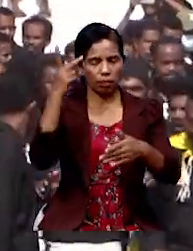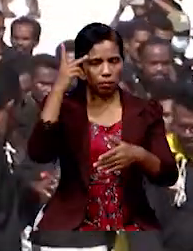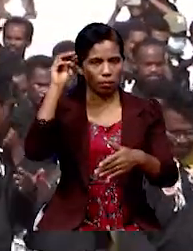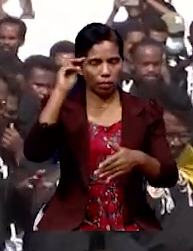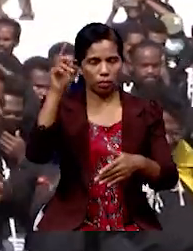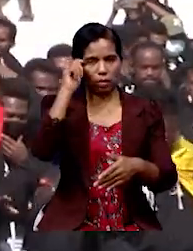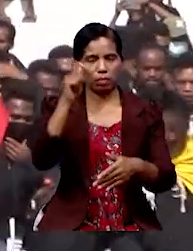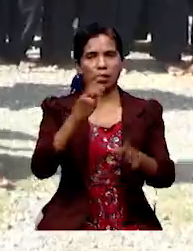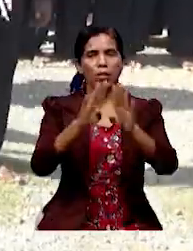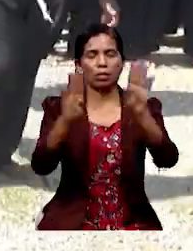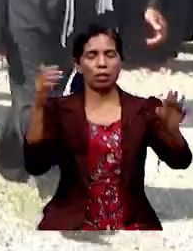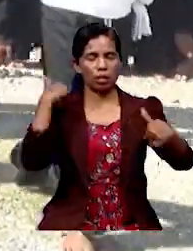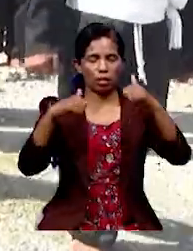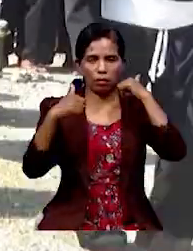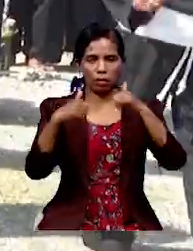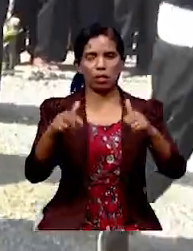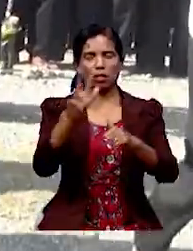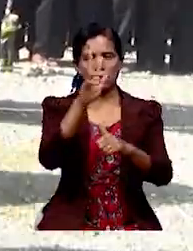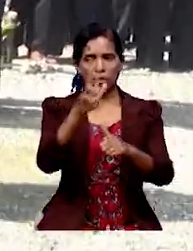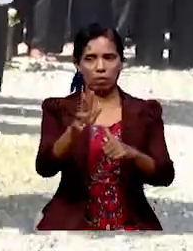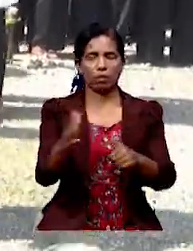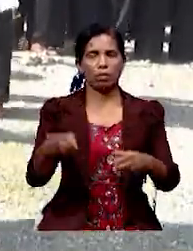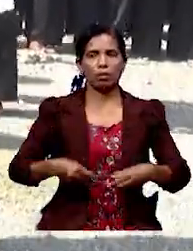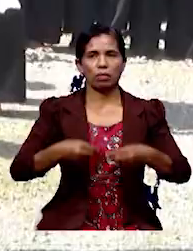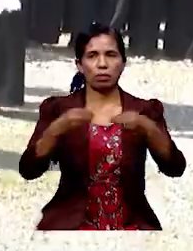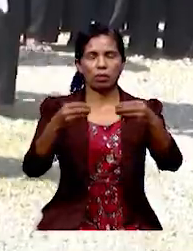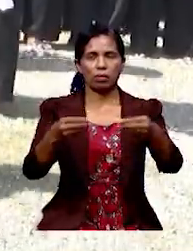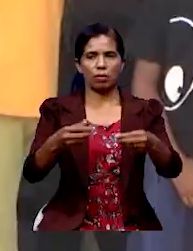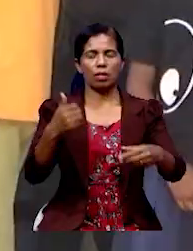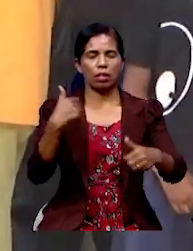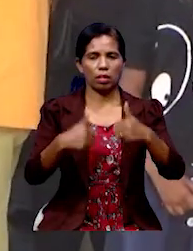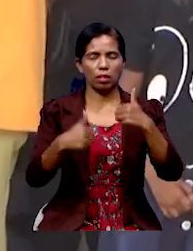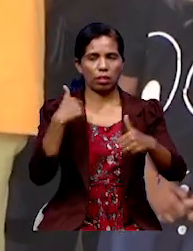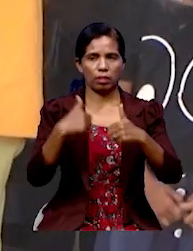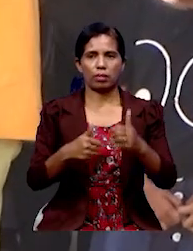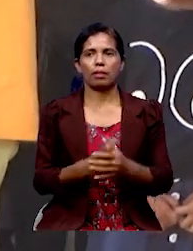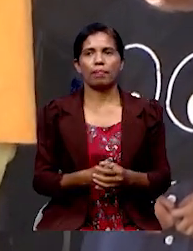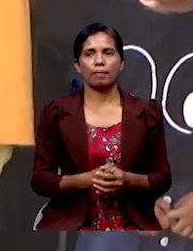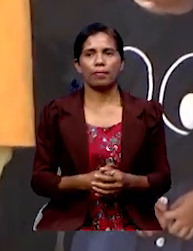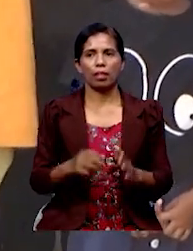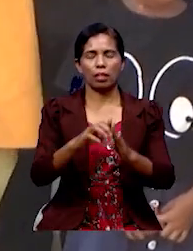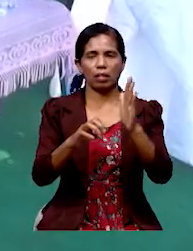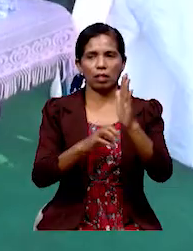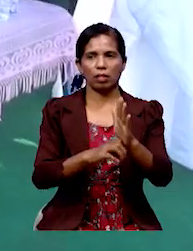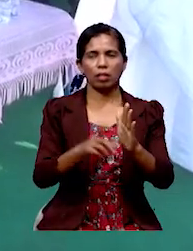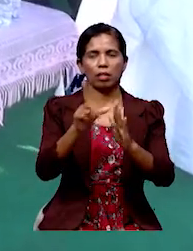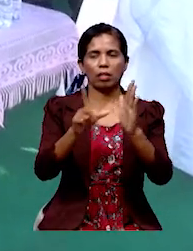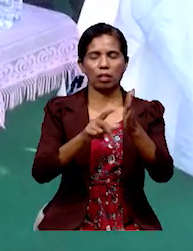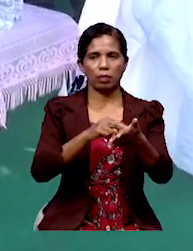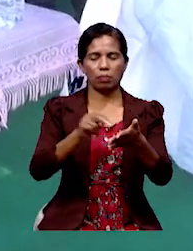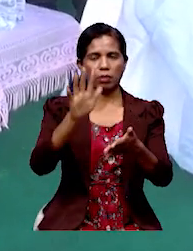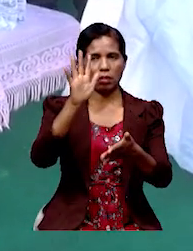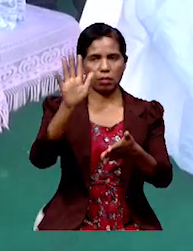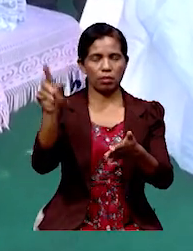Matanruak reativa atividade arte marcial tolune ho di reintegra ba sociedade. Mas que nune estado se aplica na fatin lei numero 5 bara ringrua